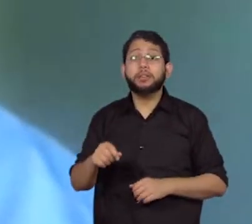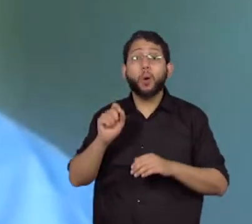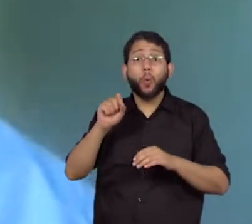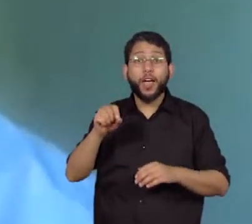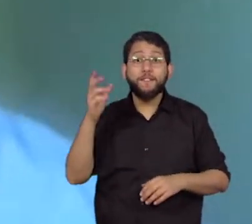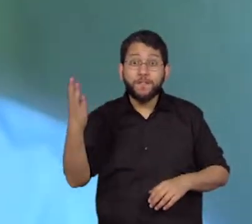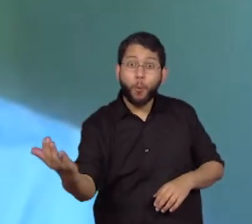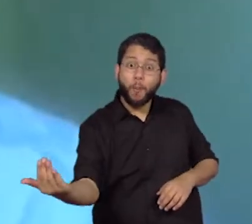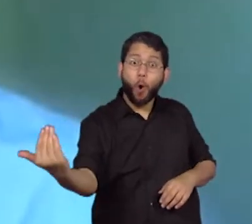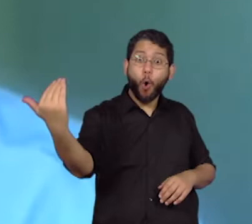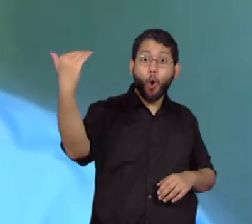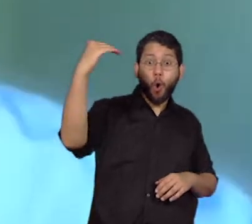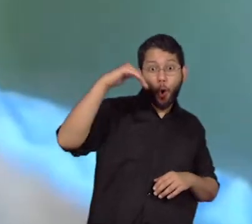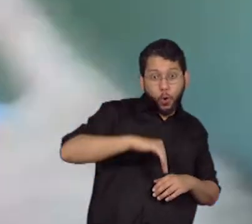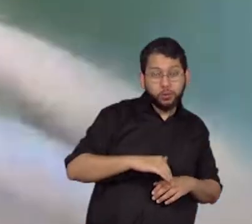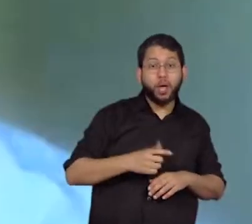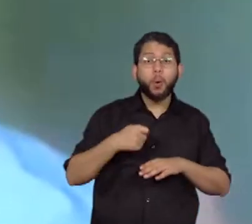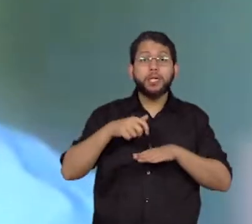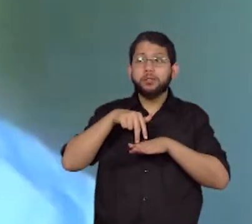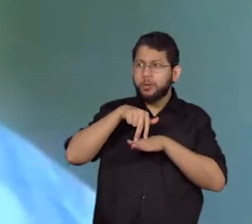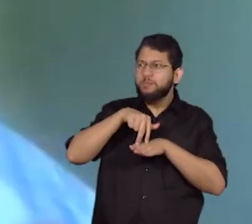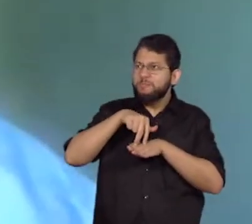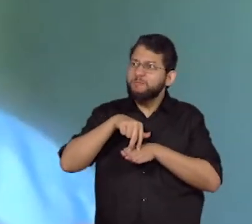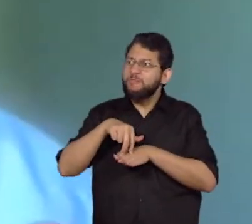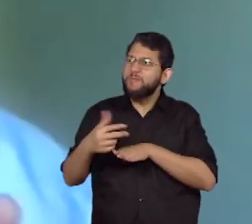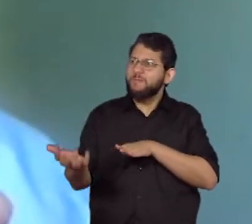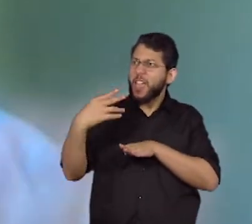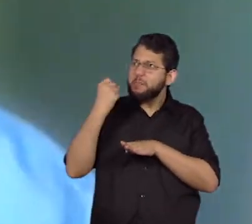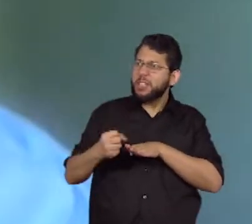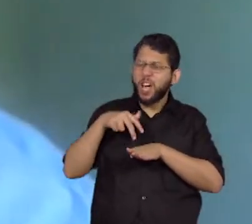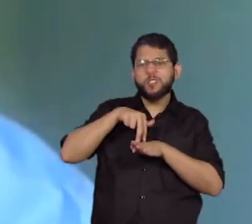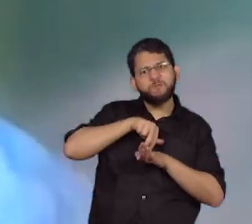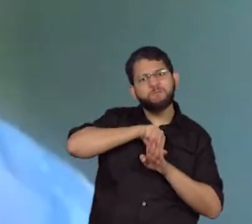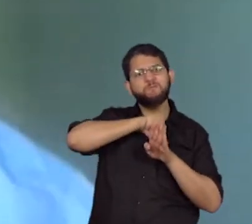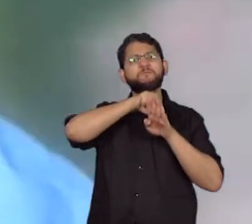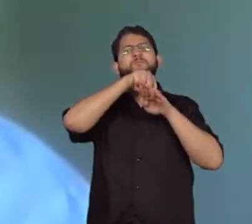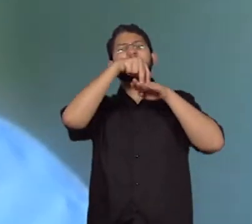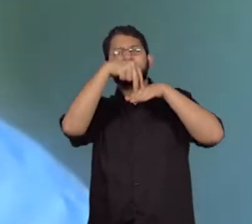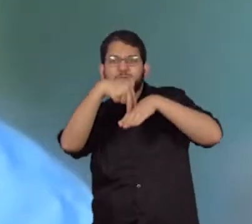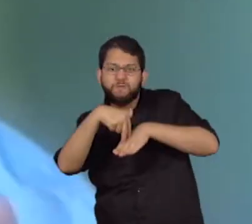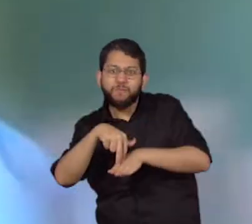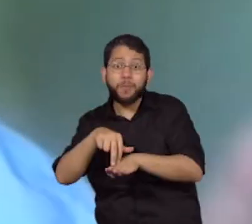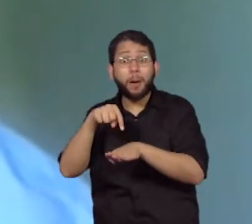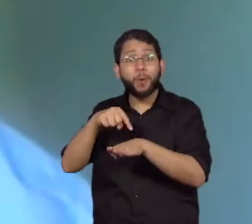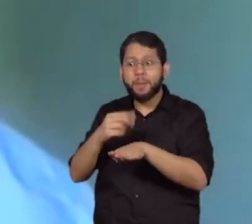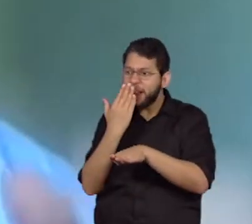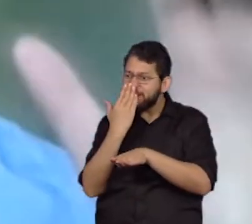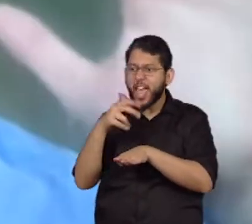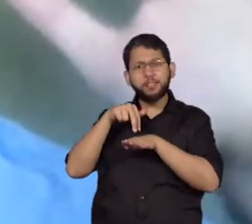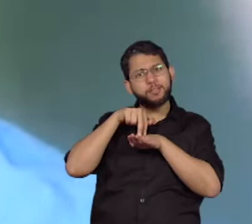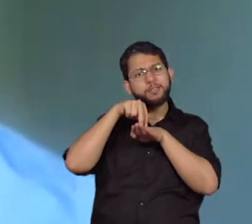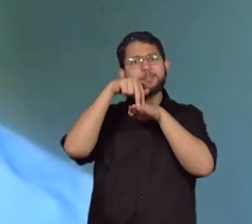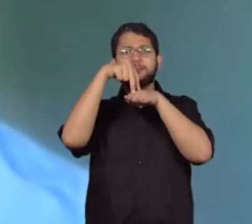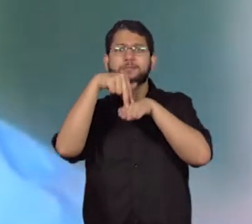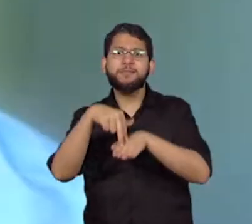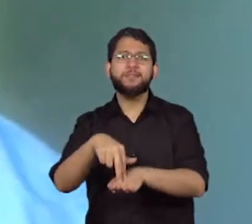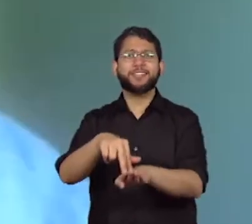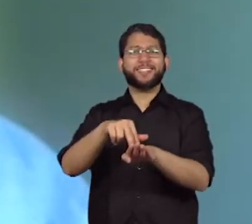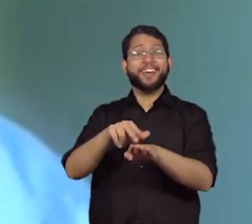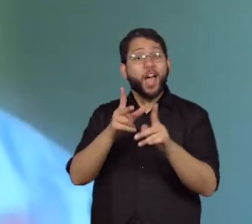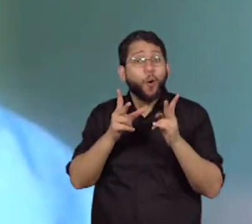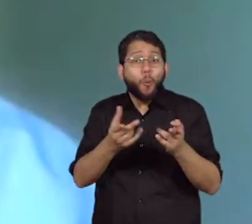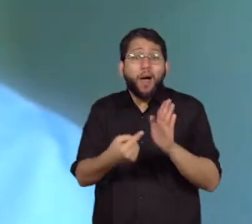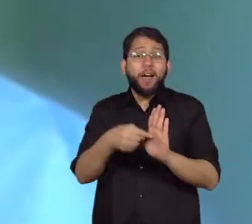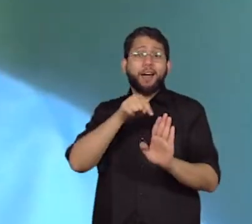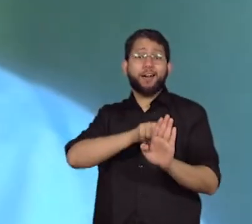surfar essa onda, como eu vou aproveitar essa onda. Então, eu acho que é muito mais encarar o novo e a mudança com a cabeça